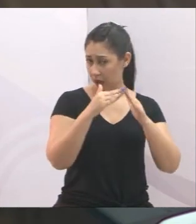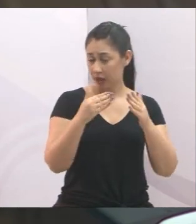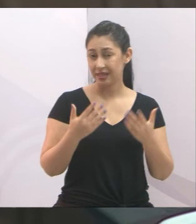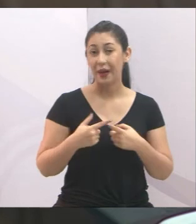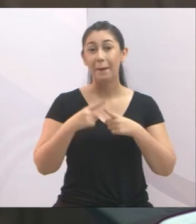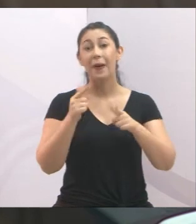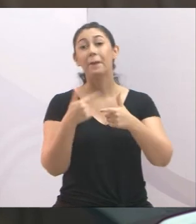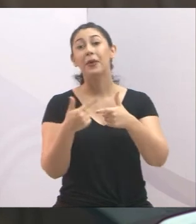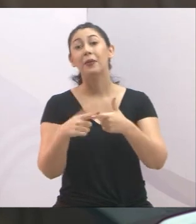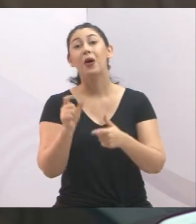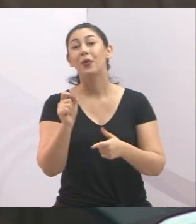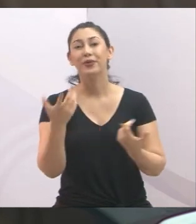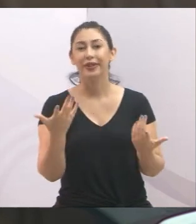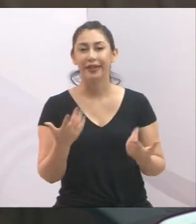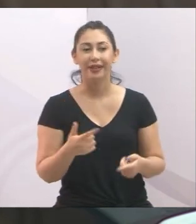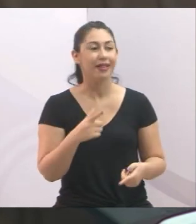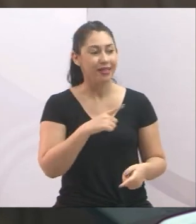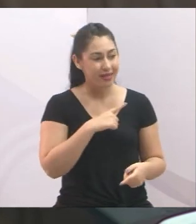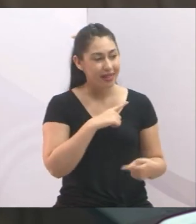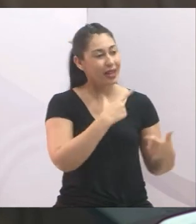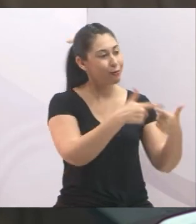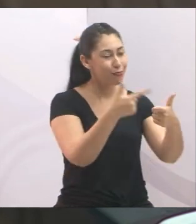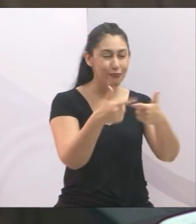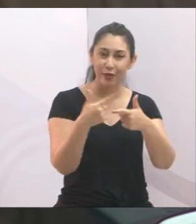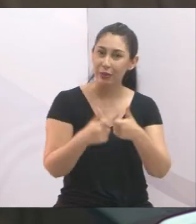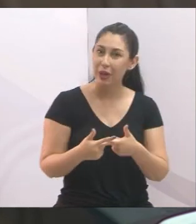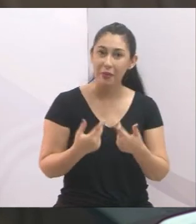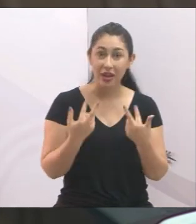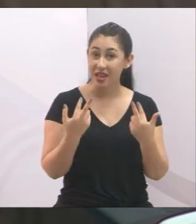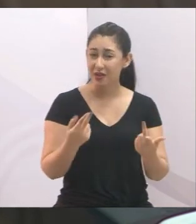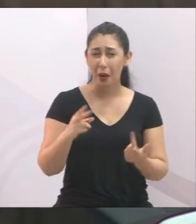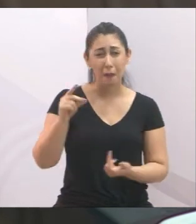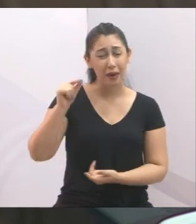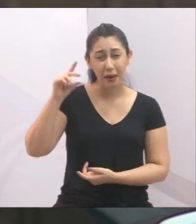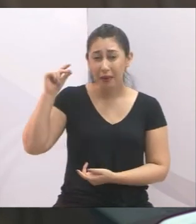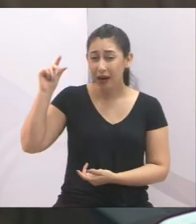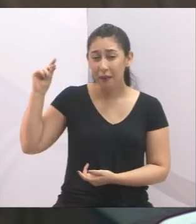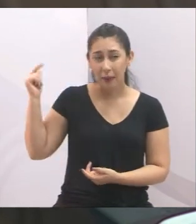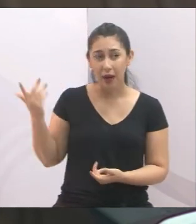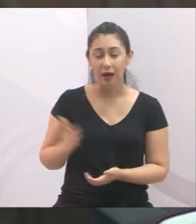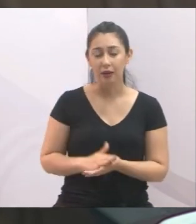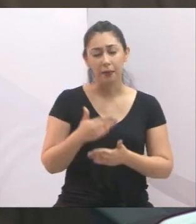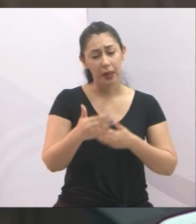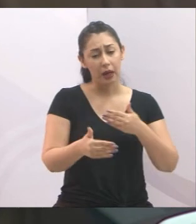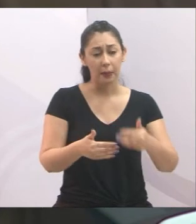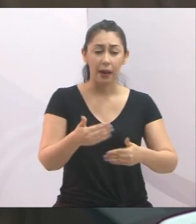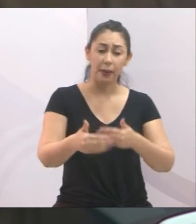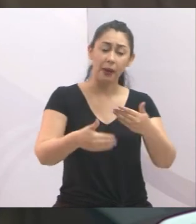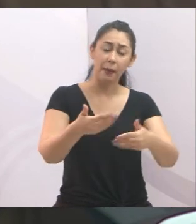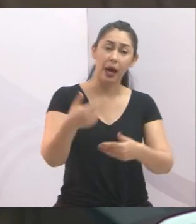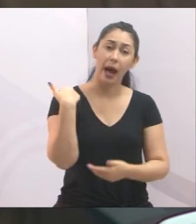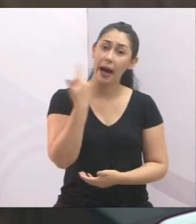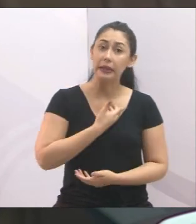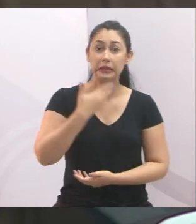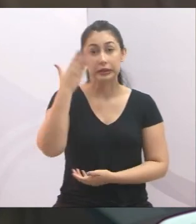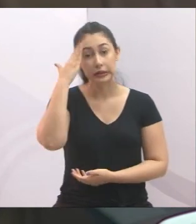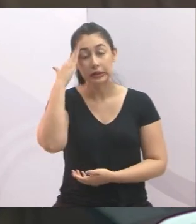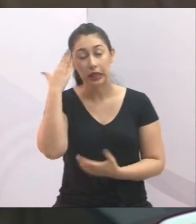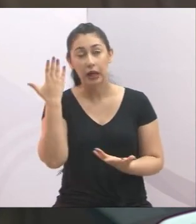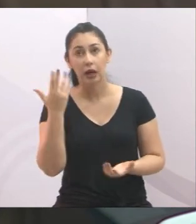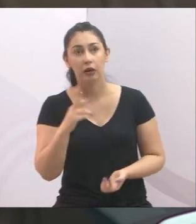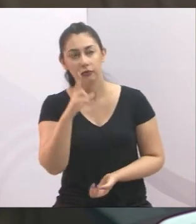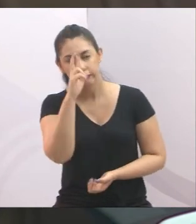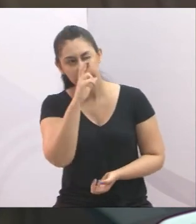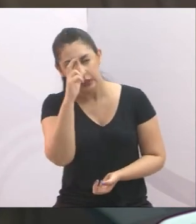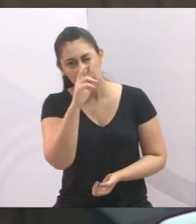é que continuam os problemas, reivindicação desde a inauguração. Então, vai passando, a gente sabe que a fiscalização é